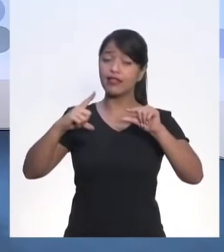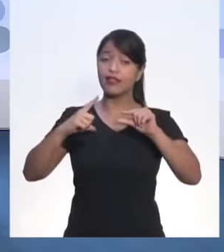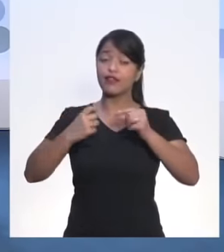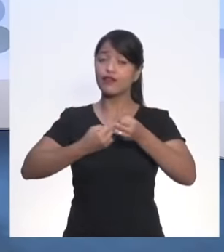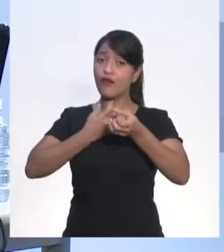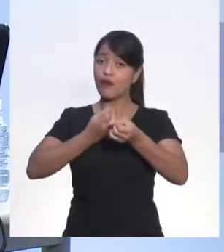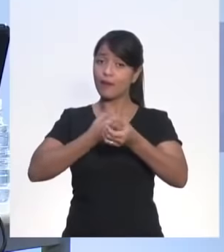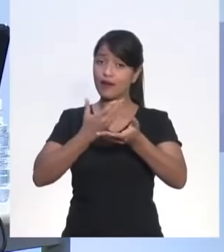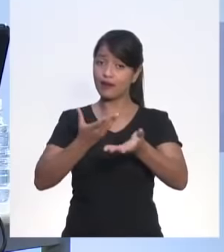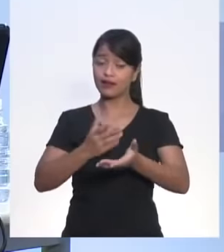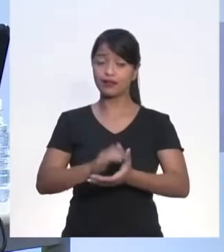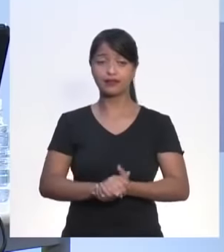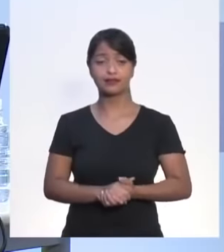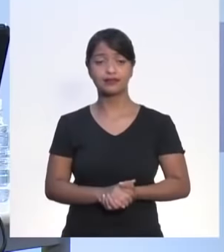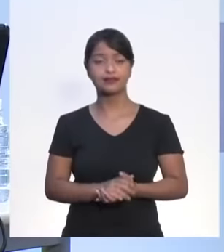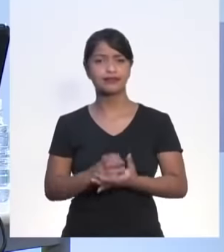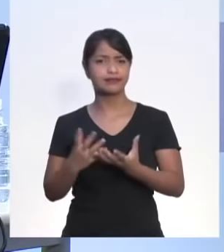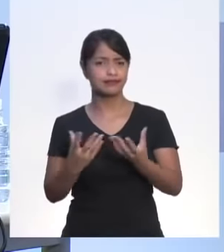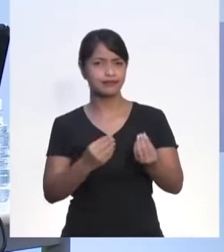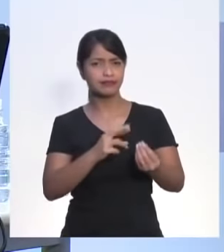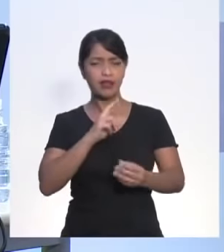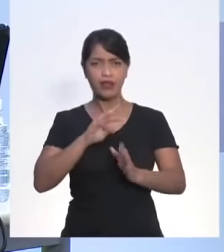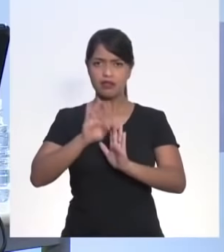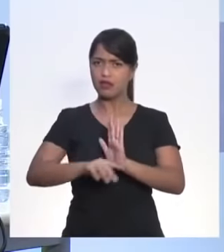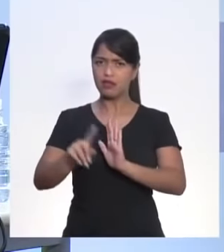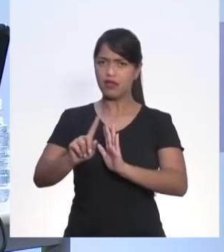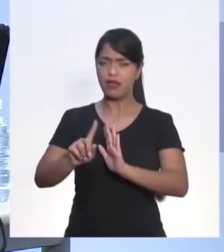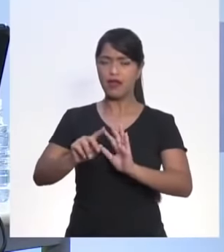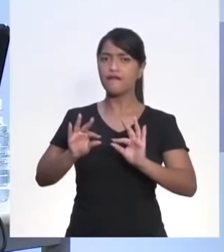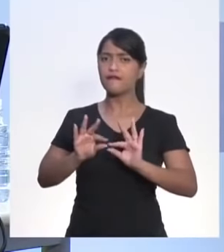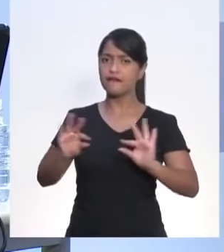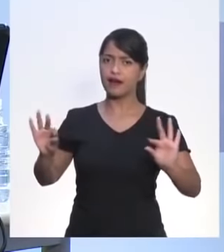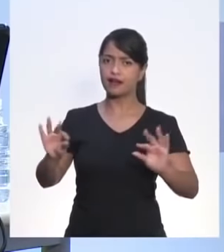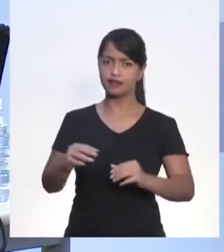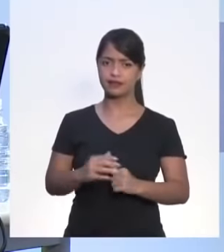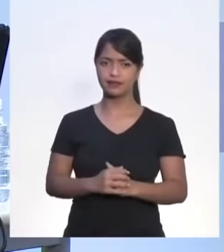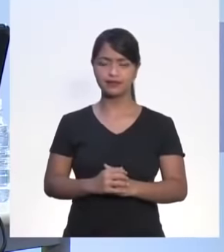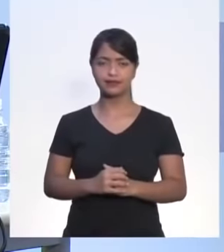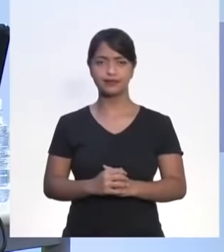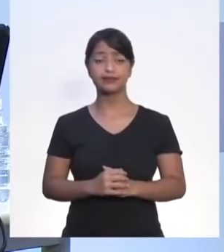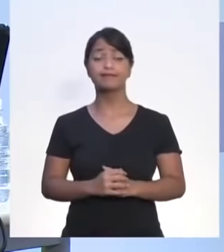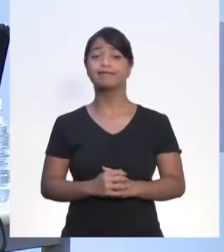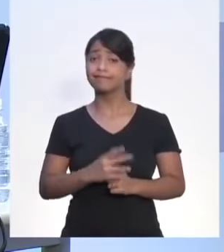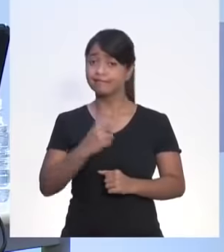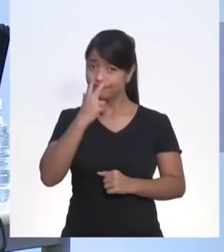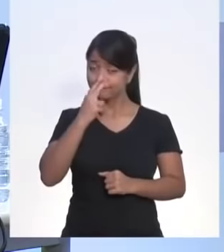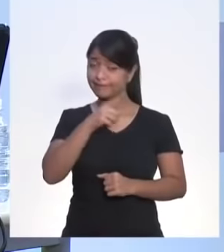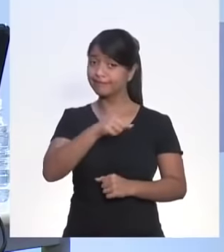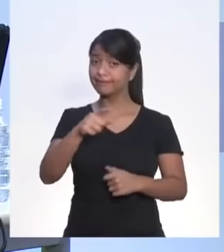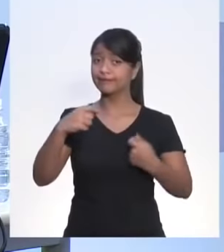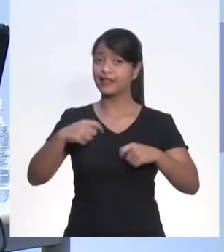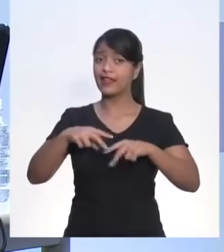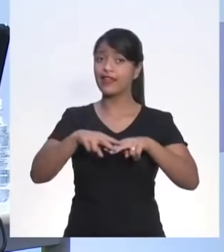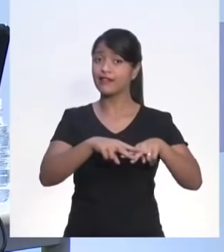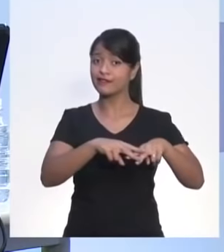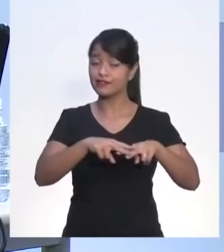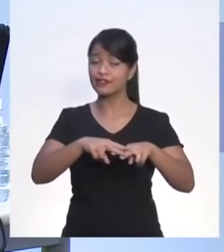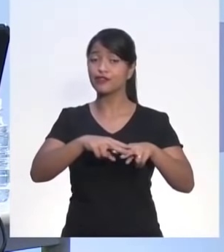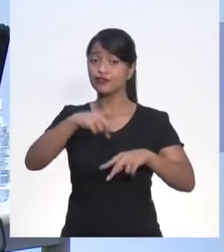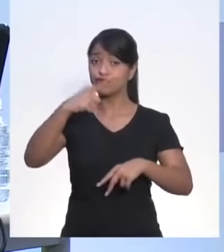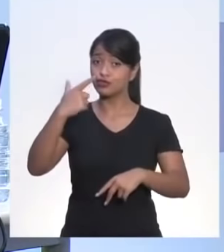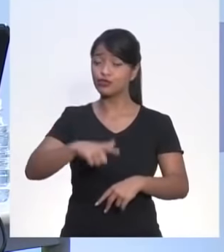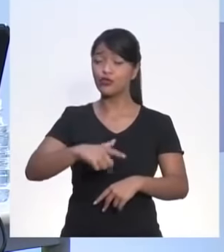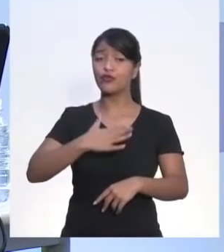gente? Muitos estão nessa, não porque é uma frase. Olha que... Eu acho que vocês vão ter que revelar minha aula de texto, hein, Mônica? Porque